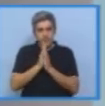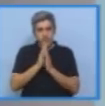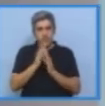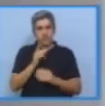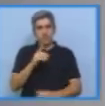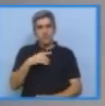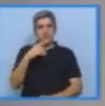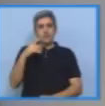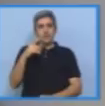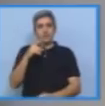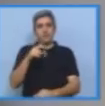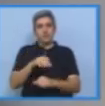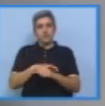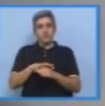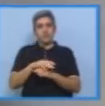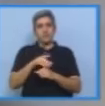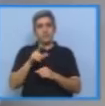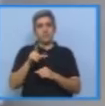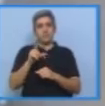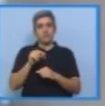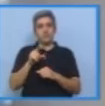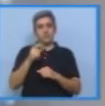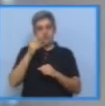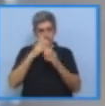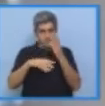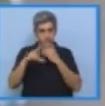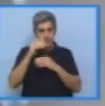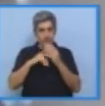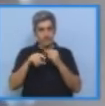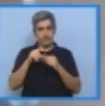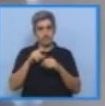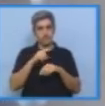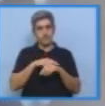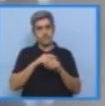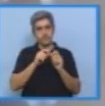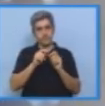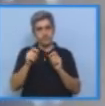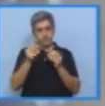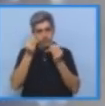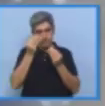que noutras ocasiões. Nesse âmbito também há uma aprendizagem no tempo de seminário?